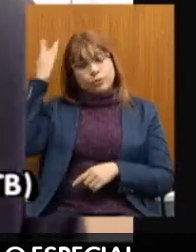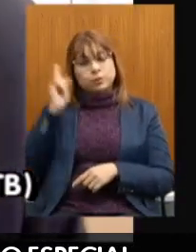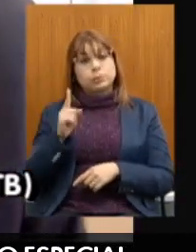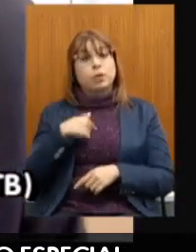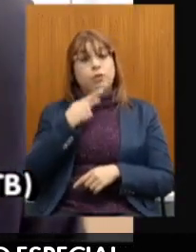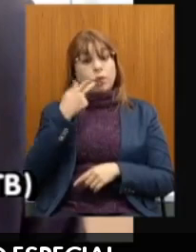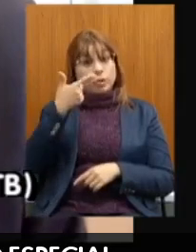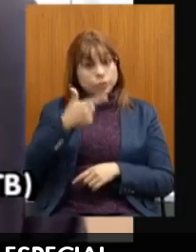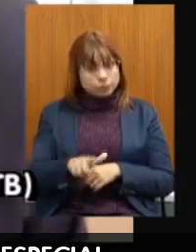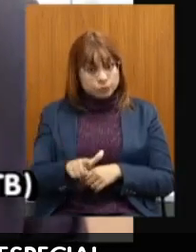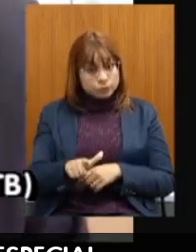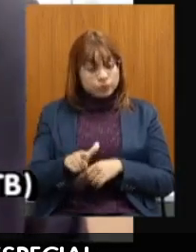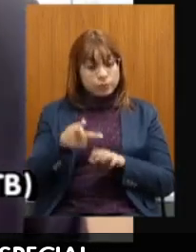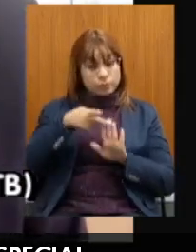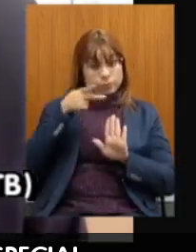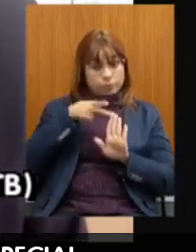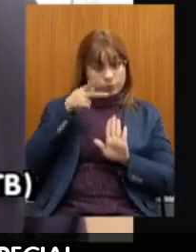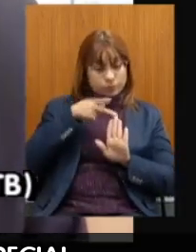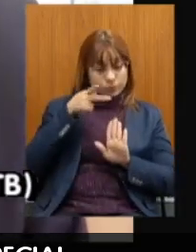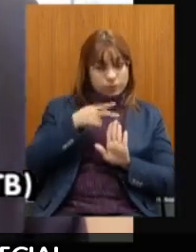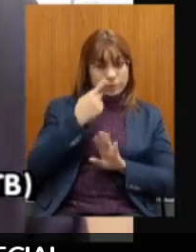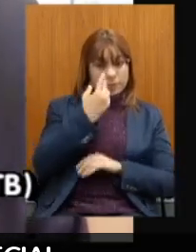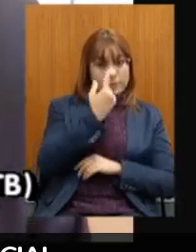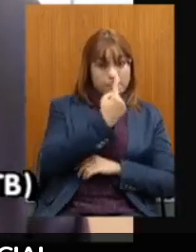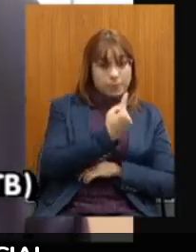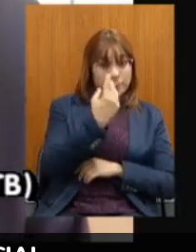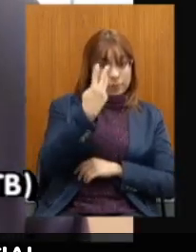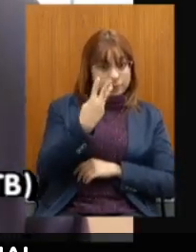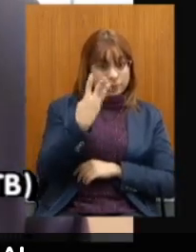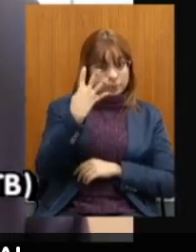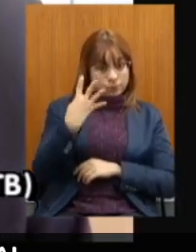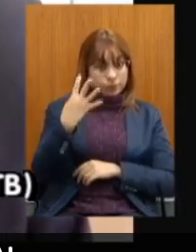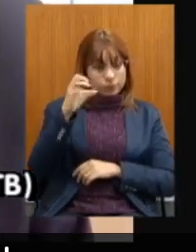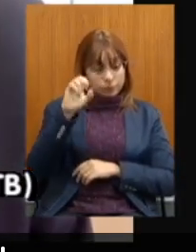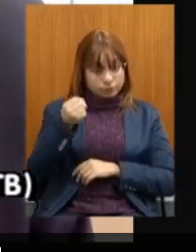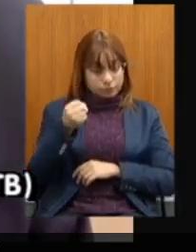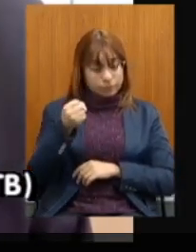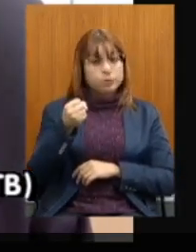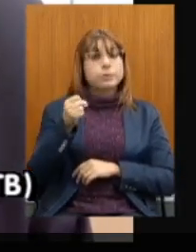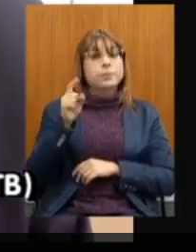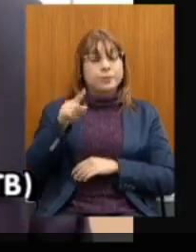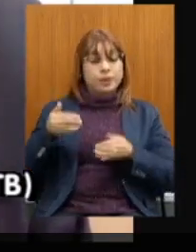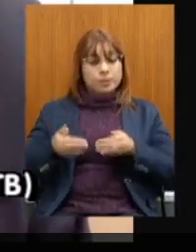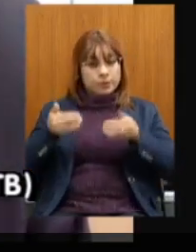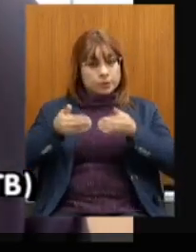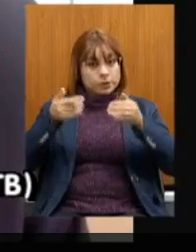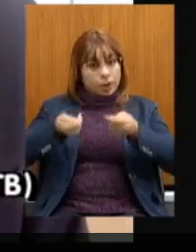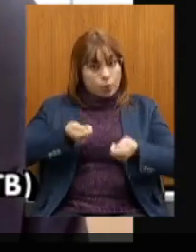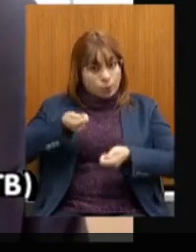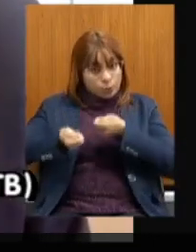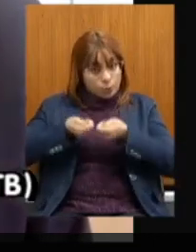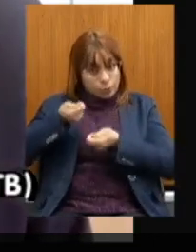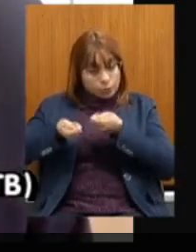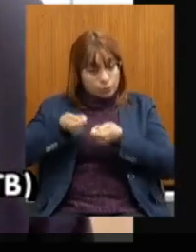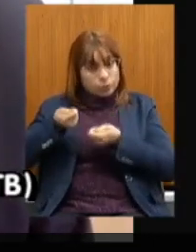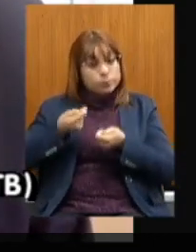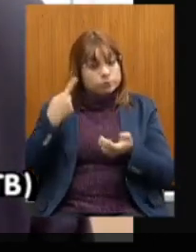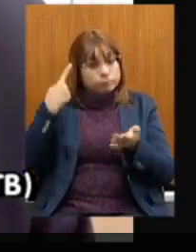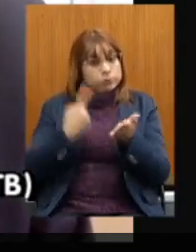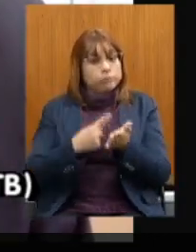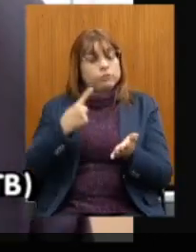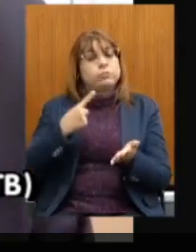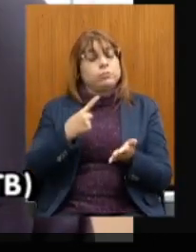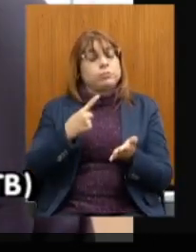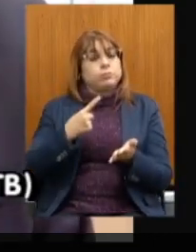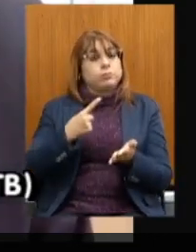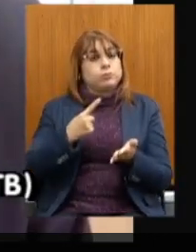repetir, a portaria 1.348, editada pelo Ministério da Economia, que fixou o prazo até 31